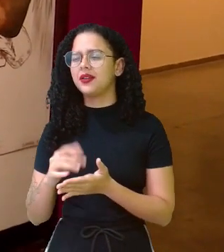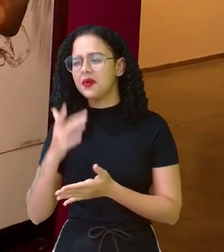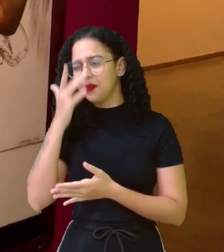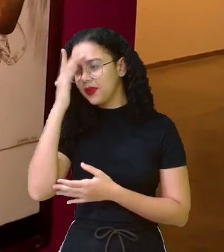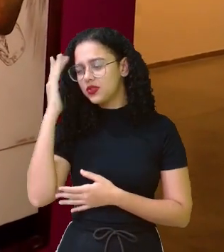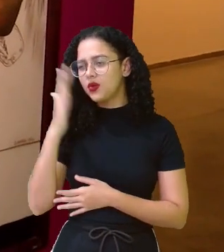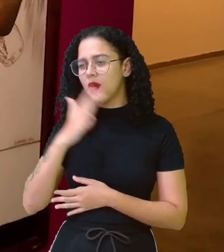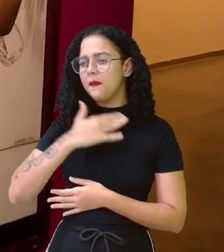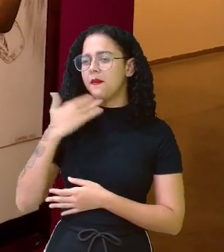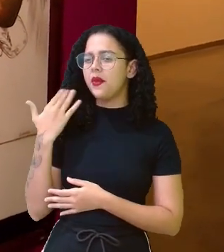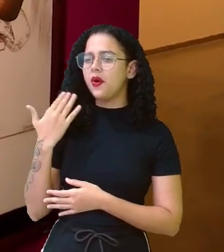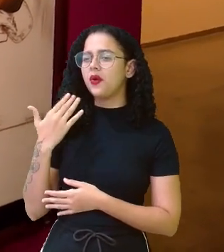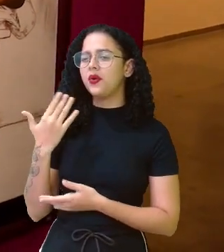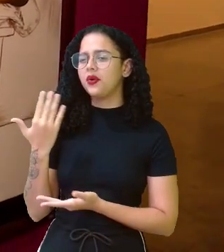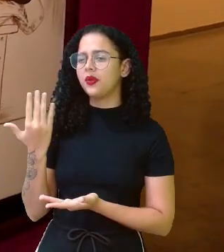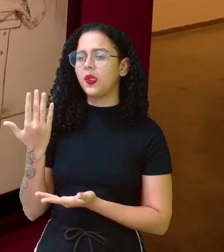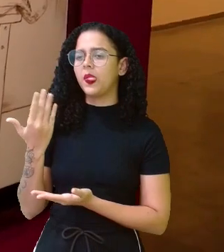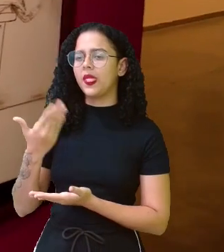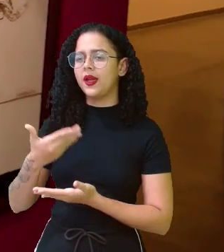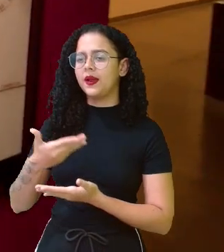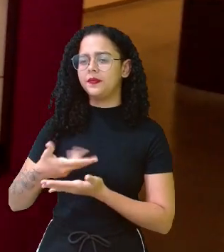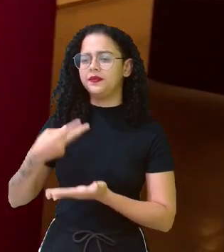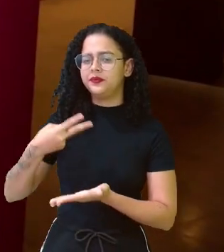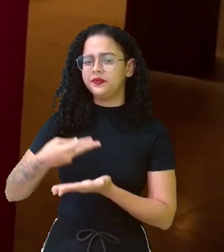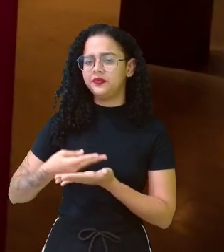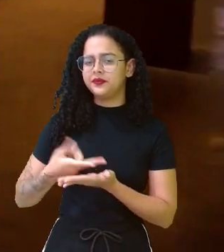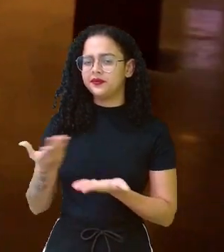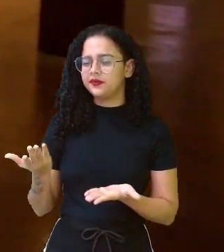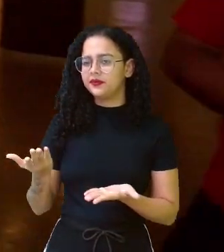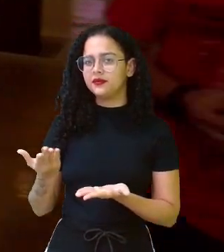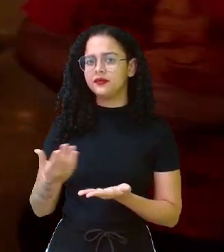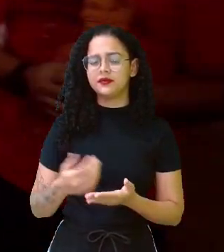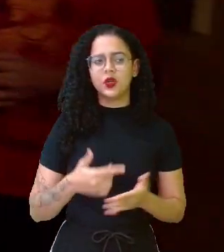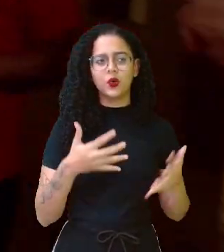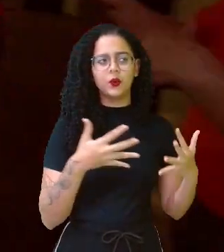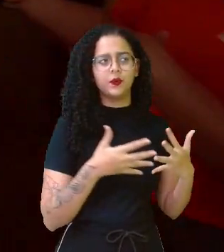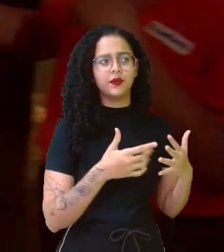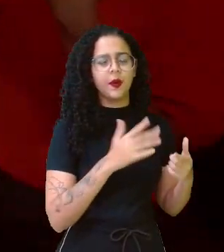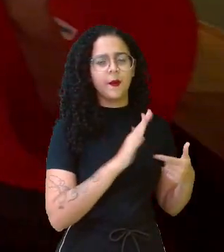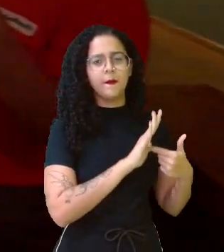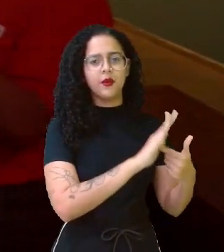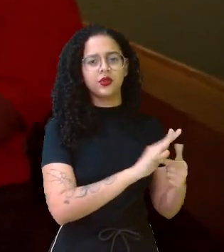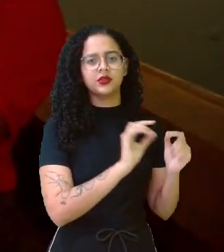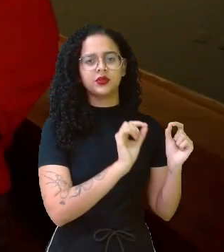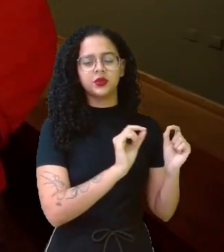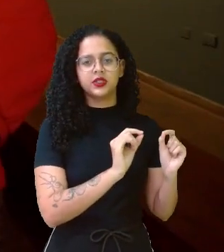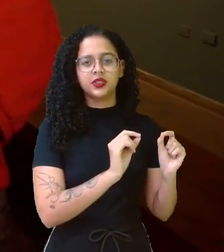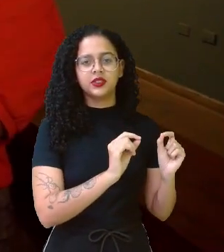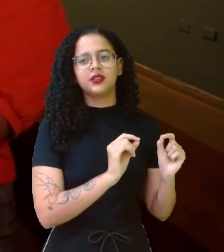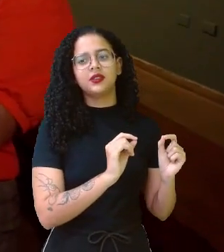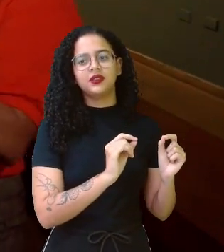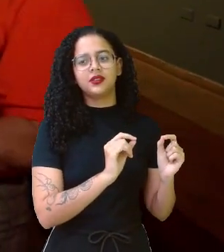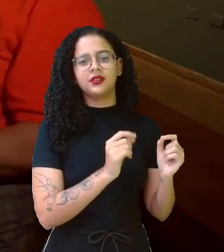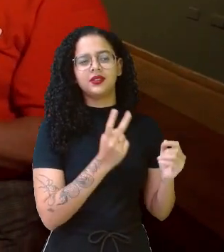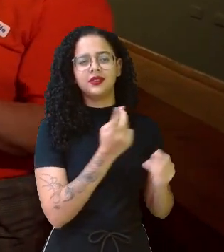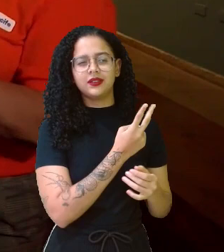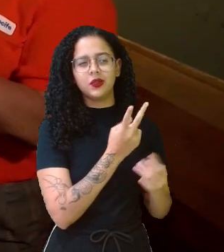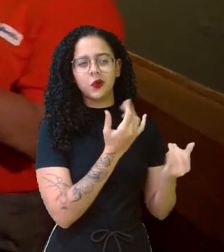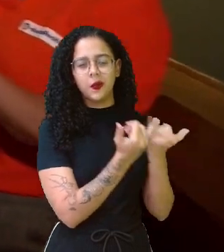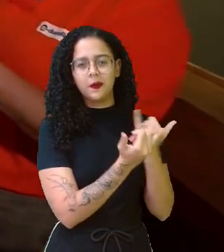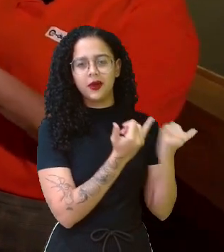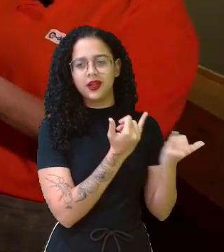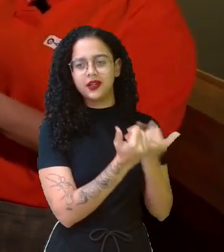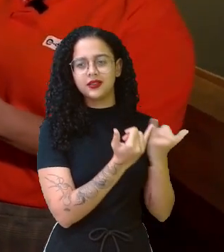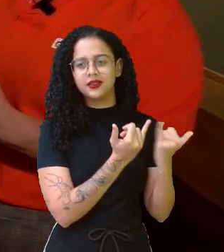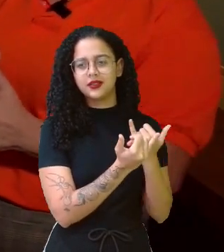né? Sim, a questão da... Mas é porque eu estou confundindo com outra obra dele, onde ele mostra... Sim. São bem parecidas, que Sim. ele